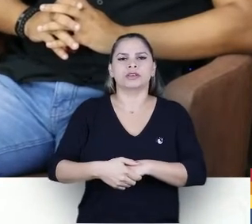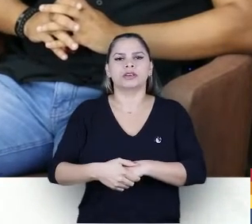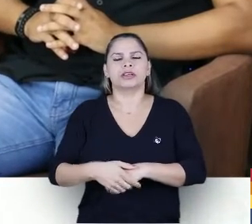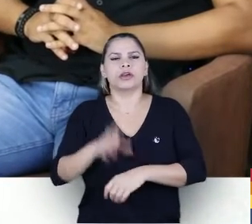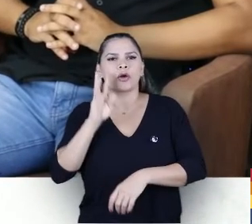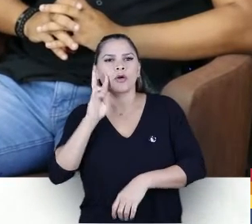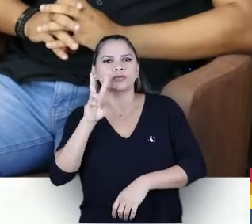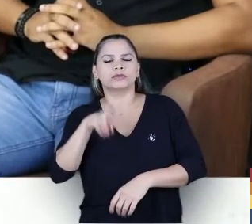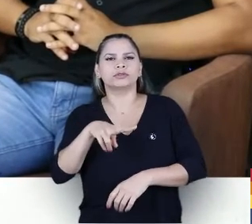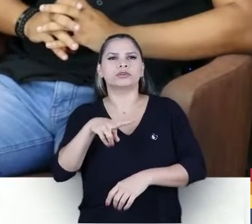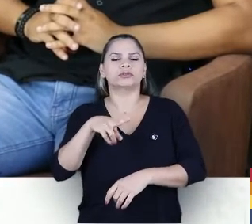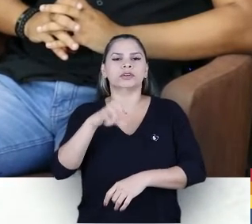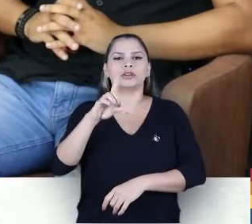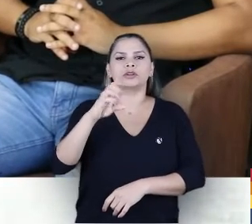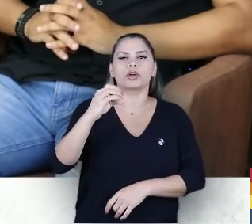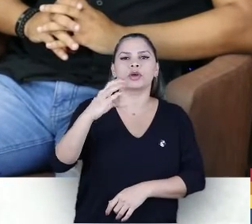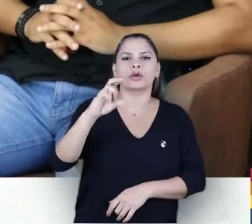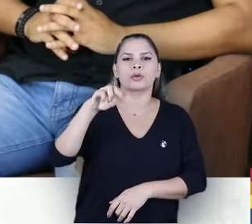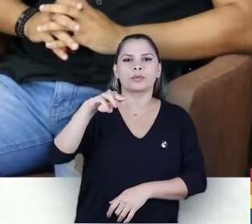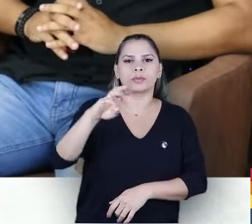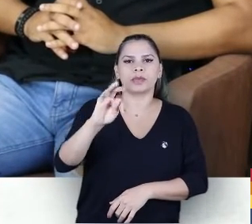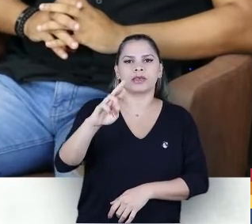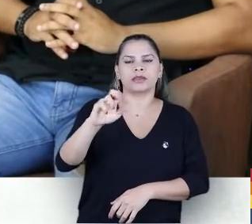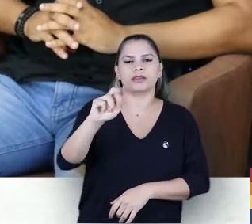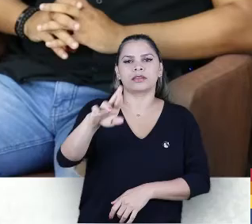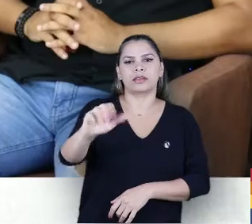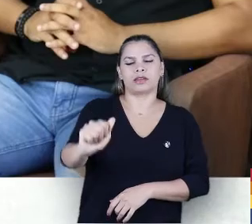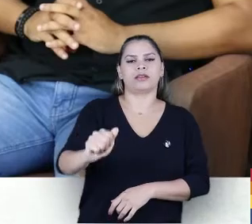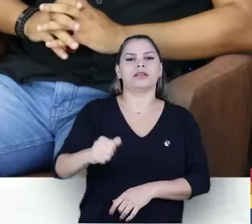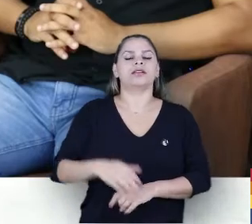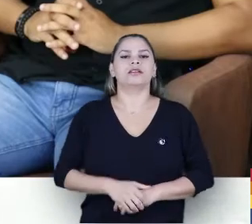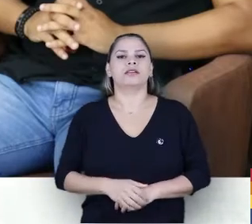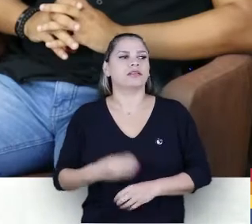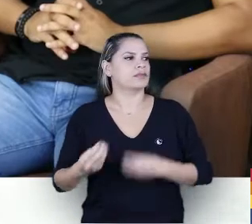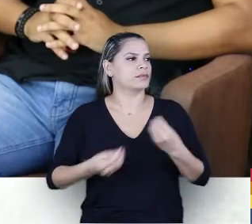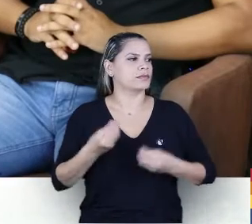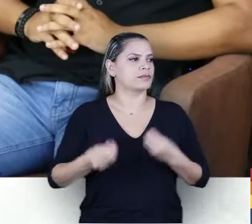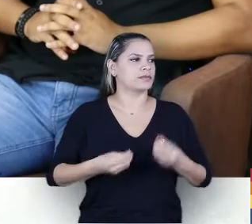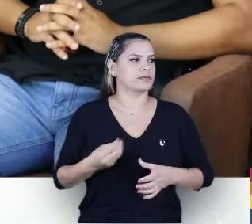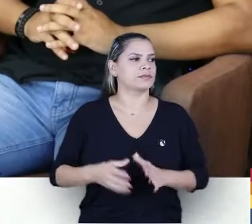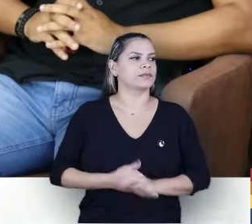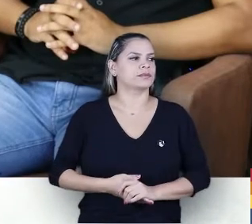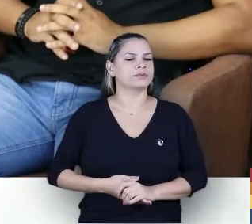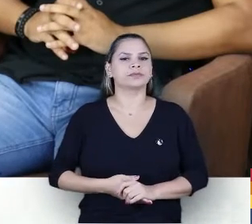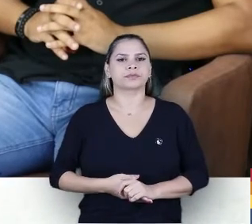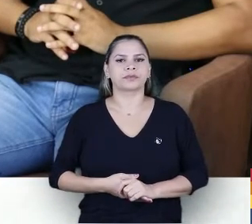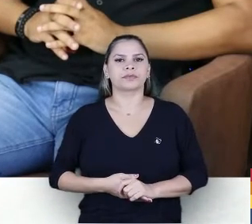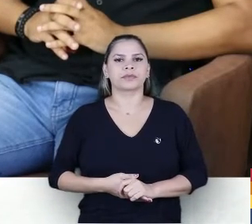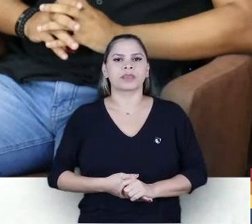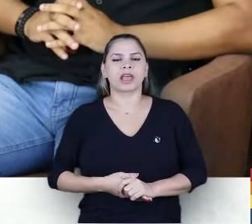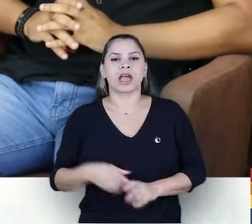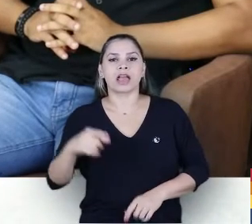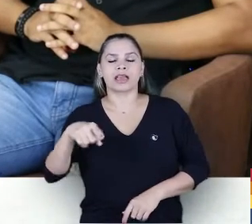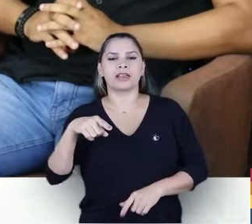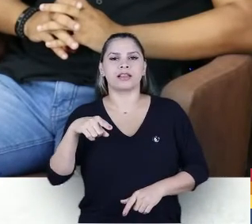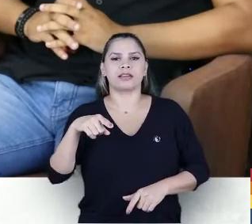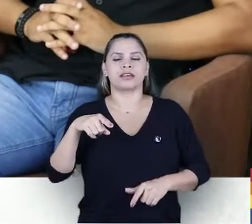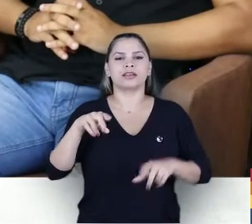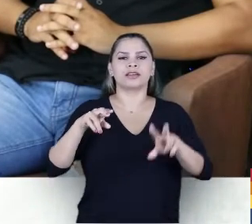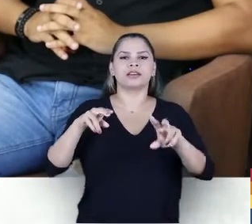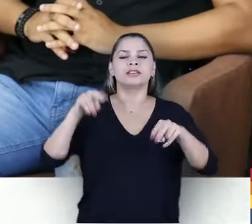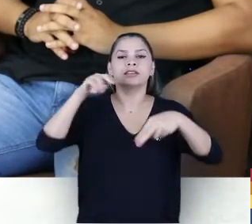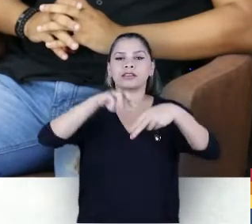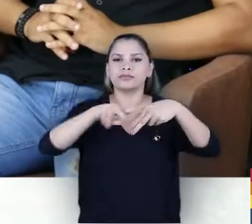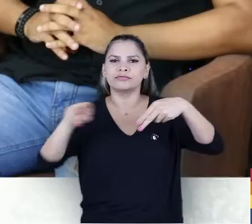nós assistimos a filmes durante esse período da eletiva, documentários. Então, eles perceberam que aquele mundo